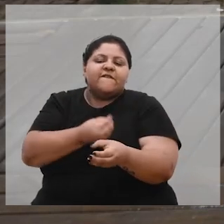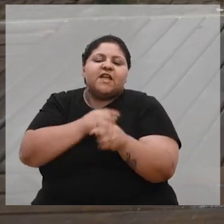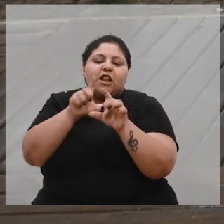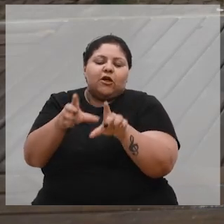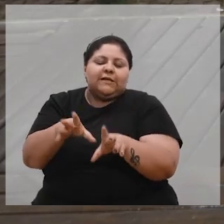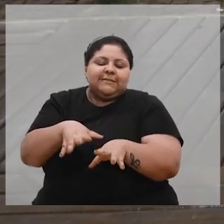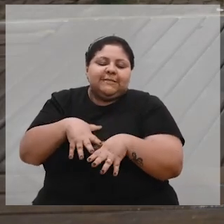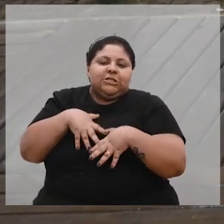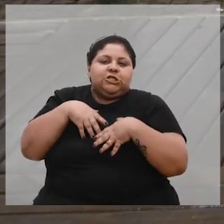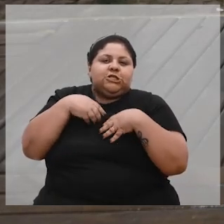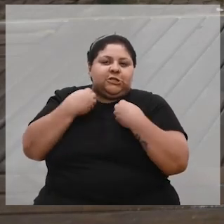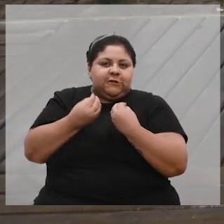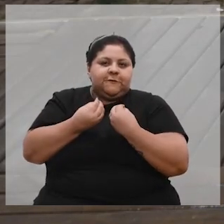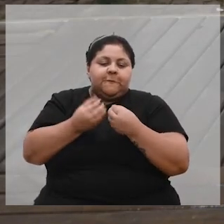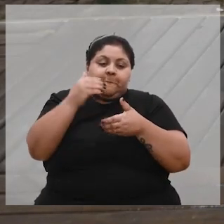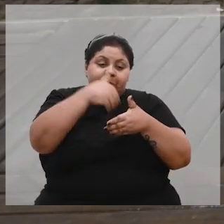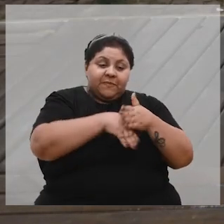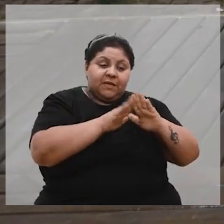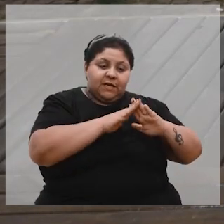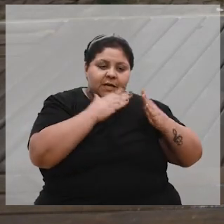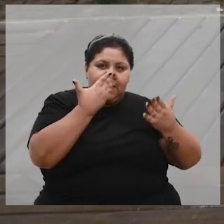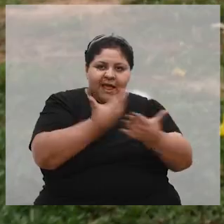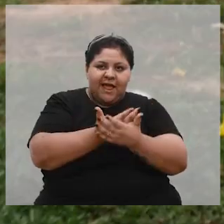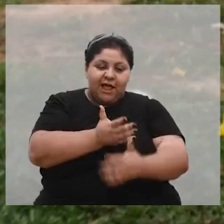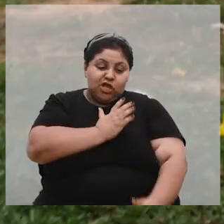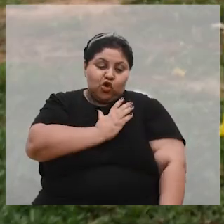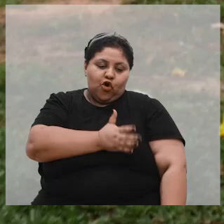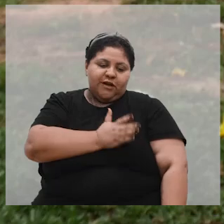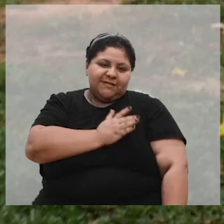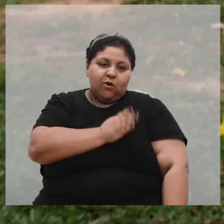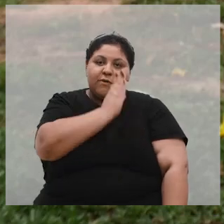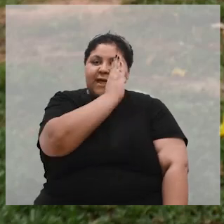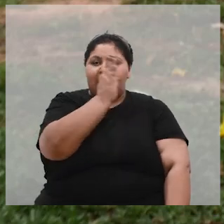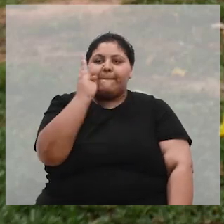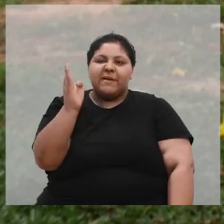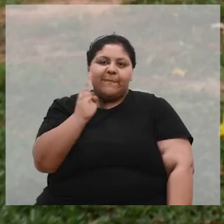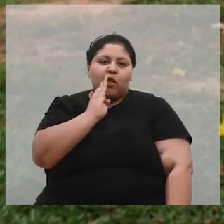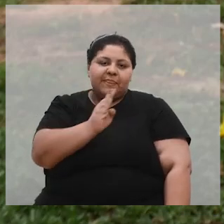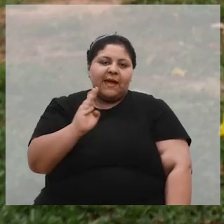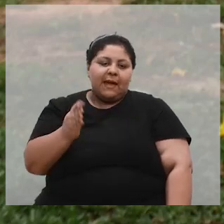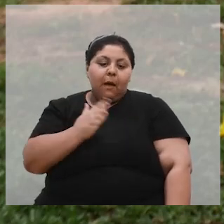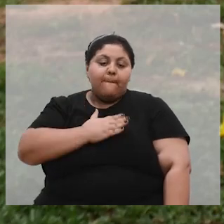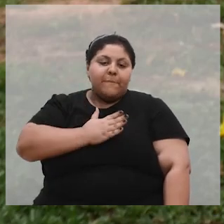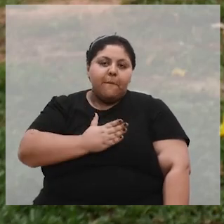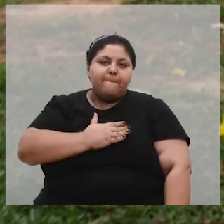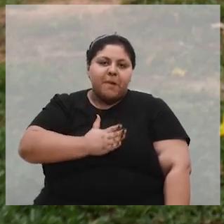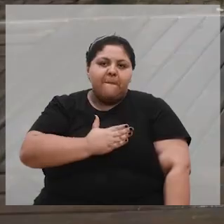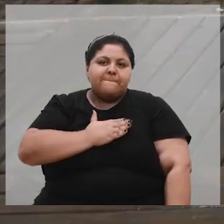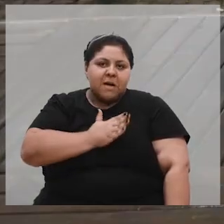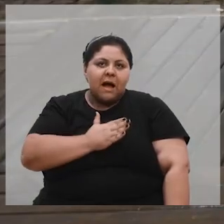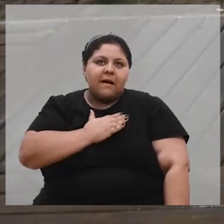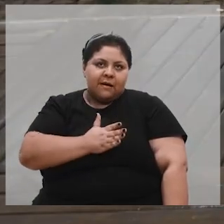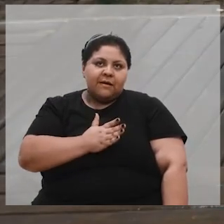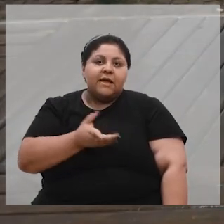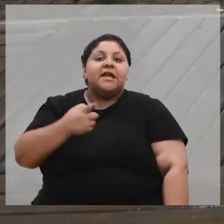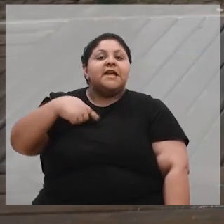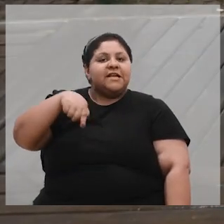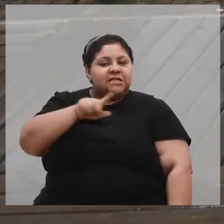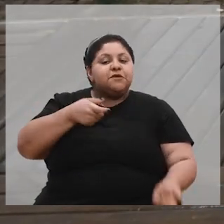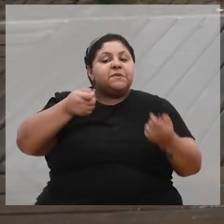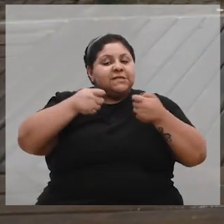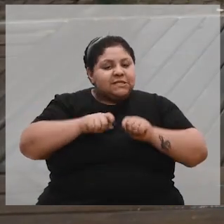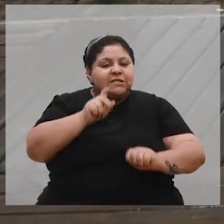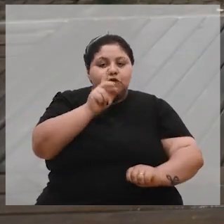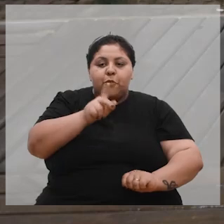muito importante que dentro das escolas esse coração que é a biblioteca bata forte. E para que ele possa bater forte, a